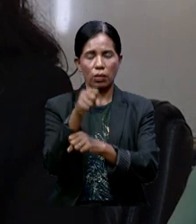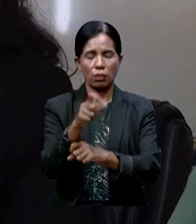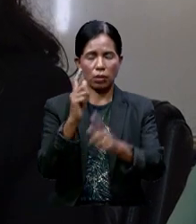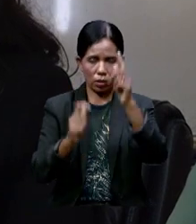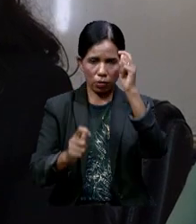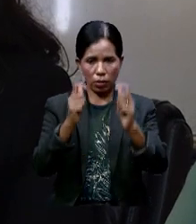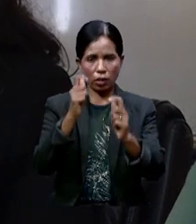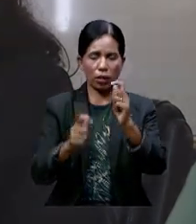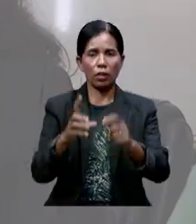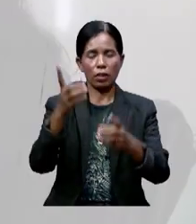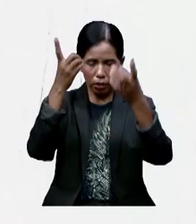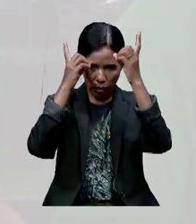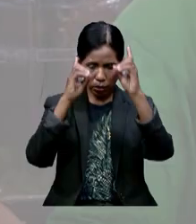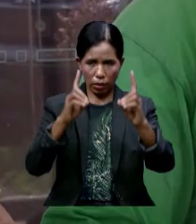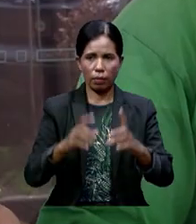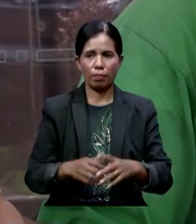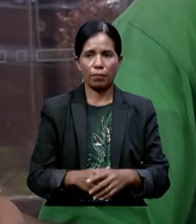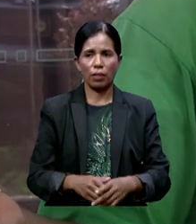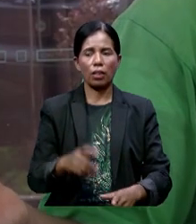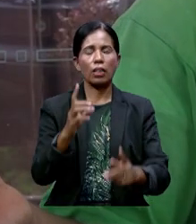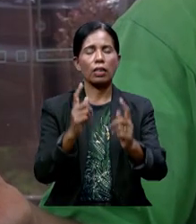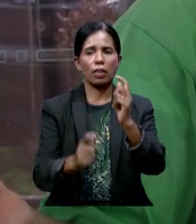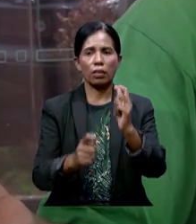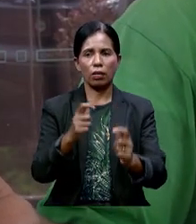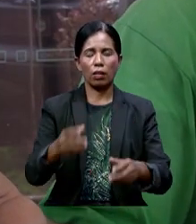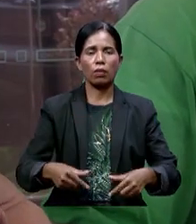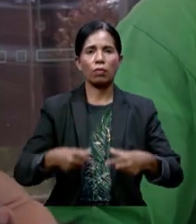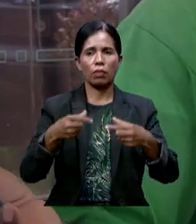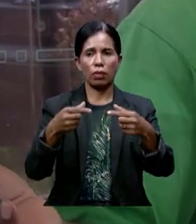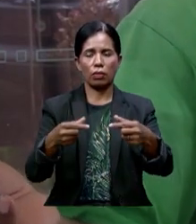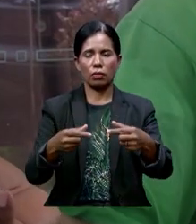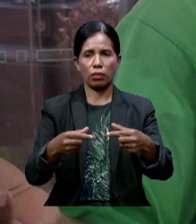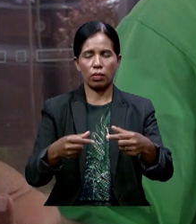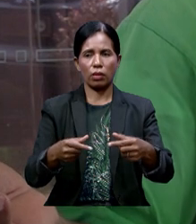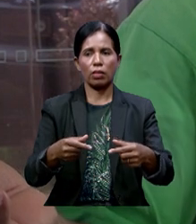decisão. Deve tribunal exerce uma linha função